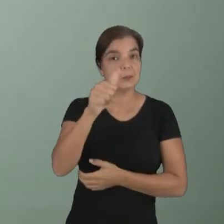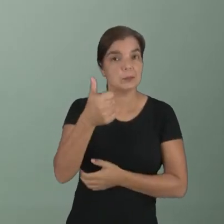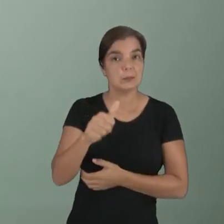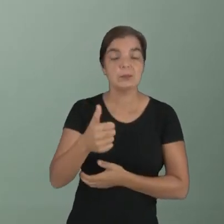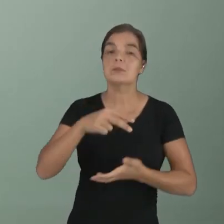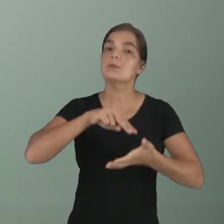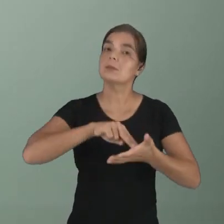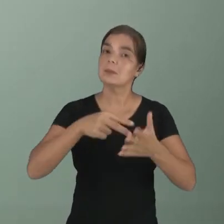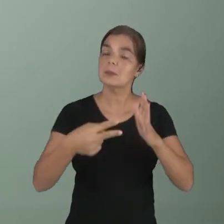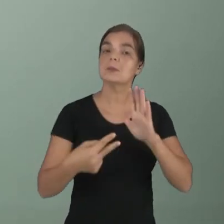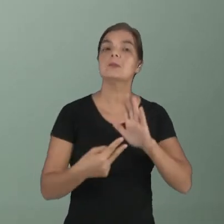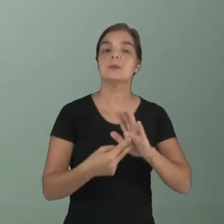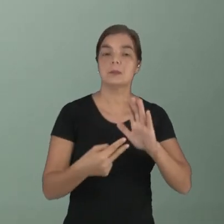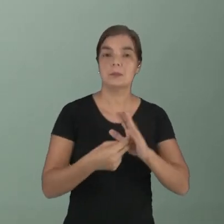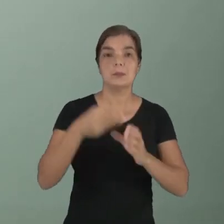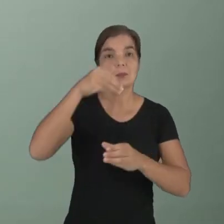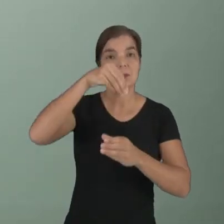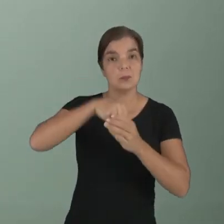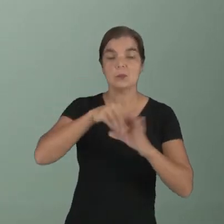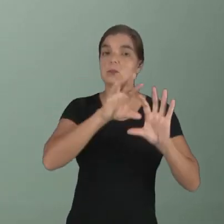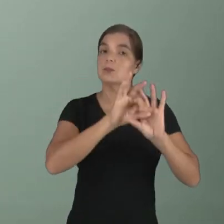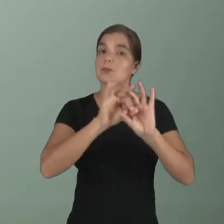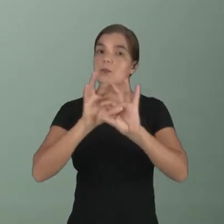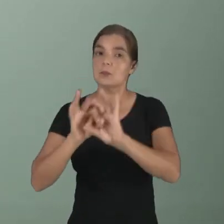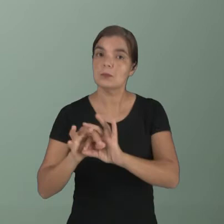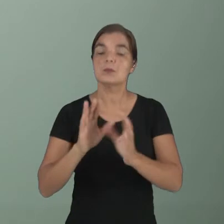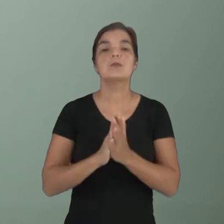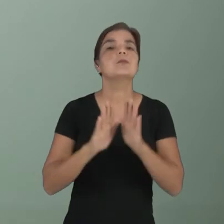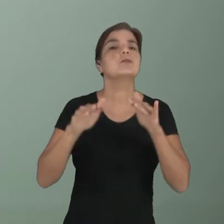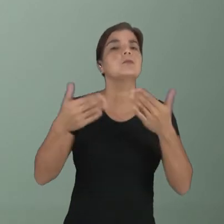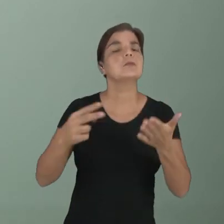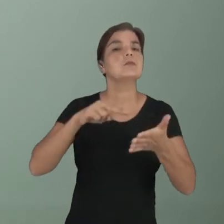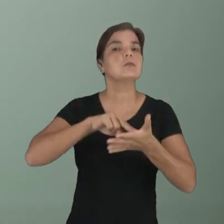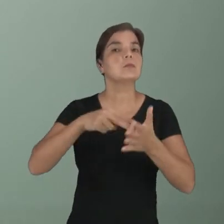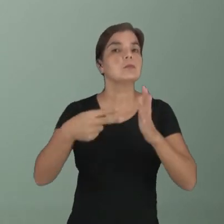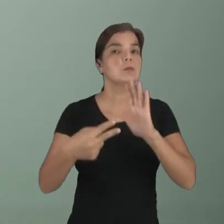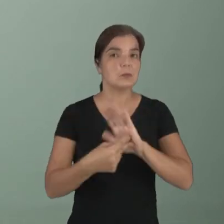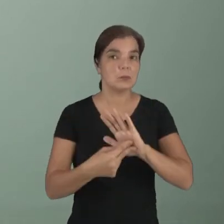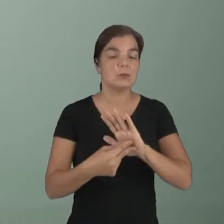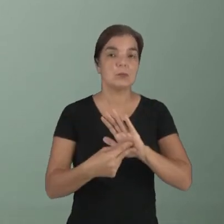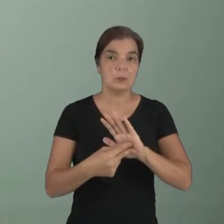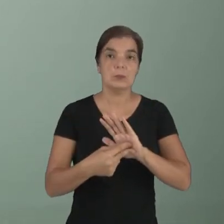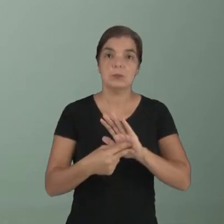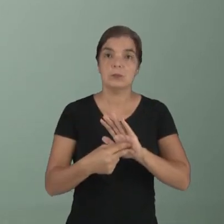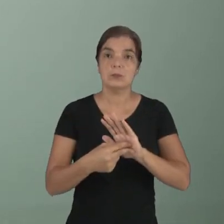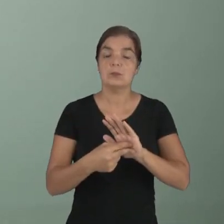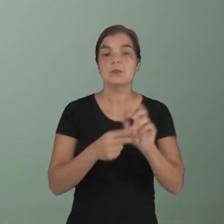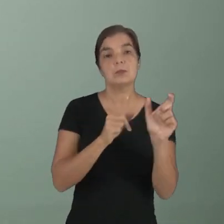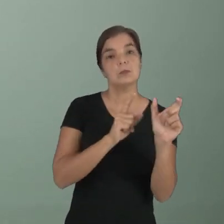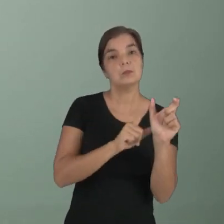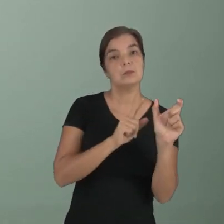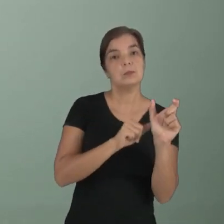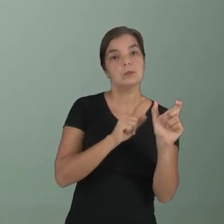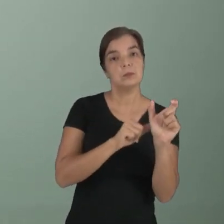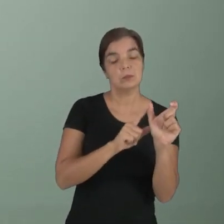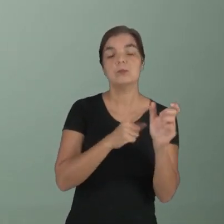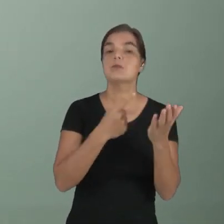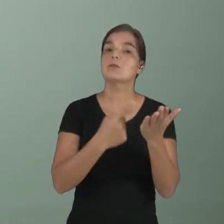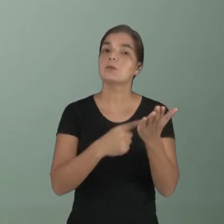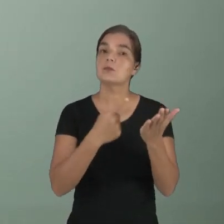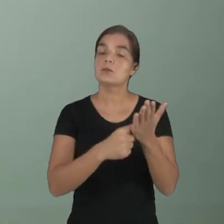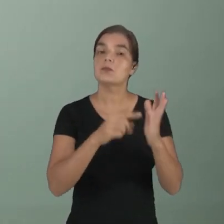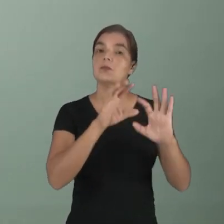analisar o significado dentro do contexto. Qual significado de determinada palavra cabe